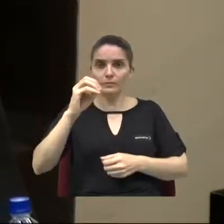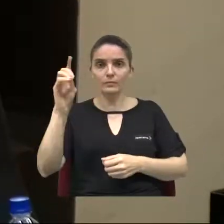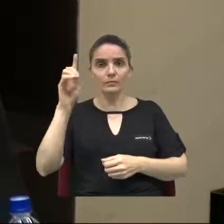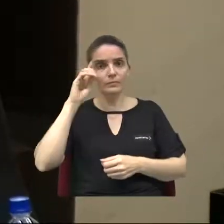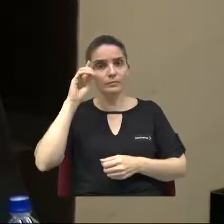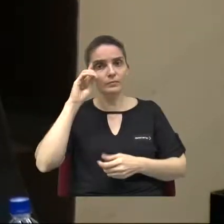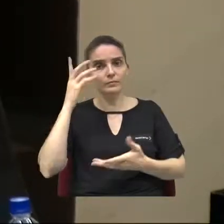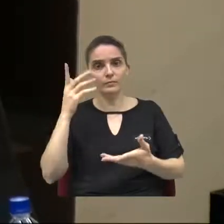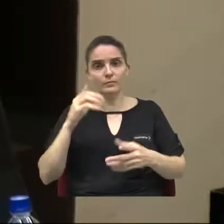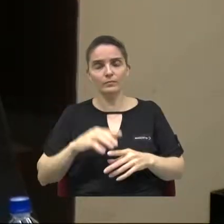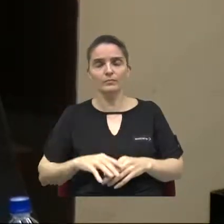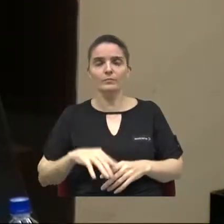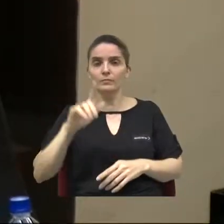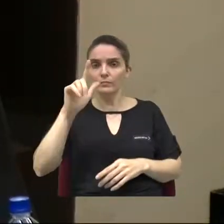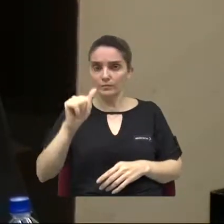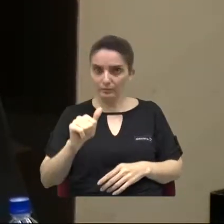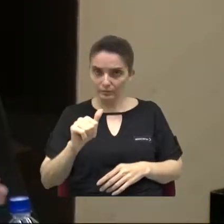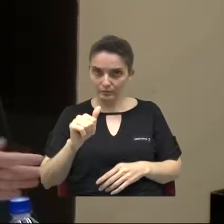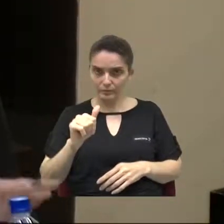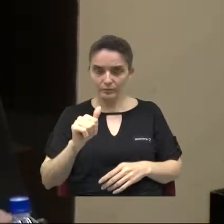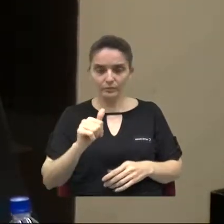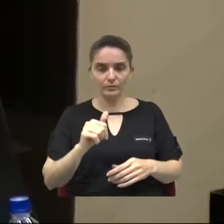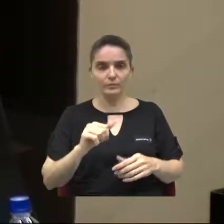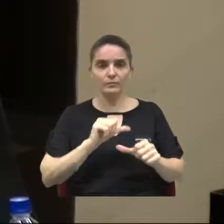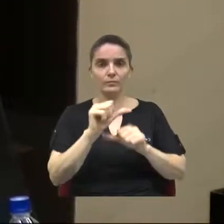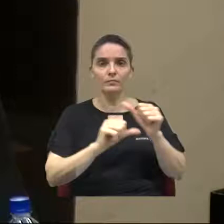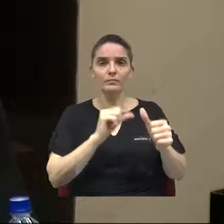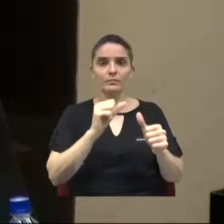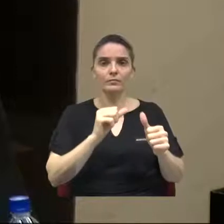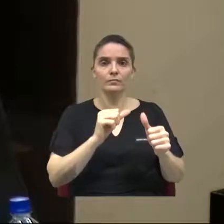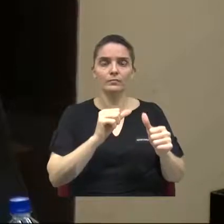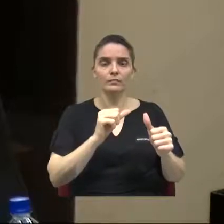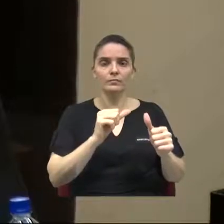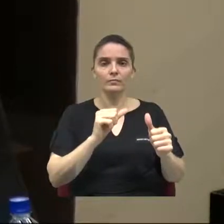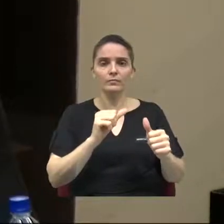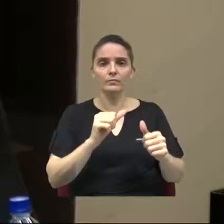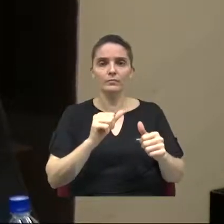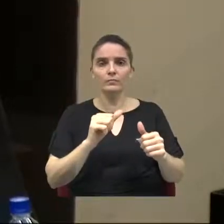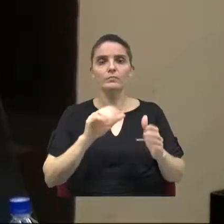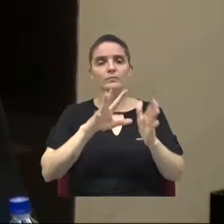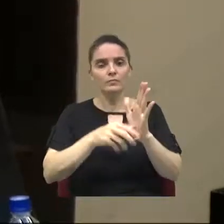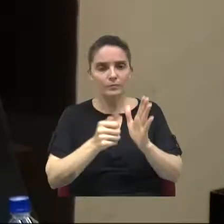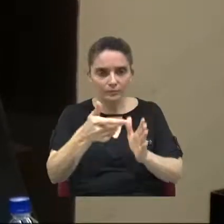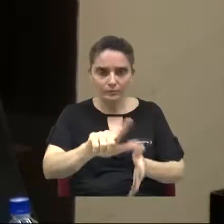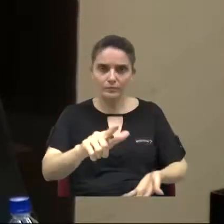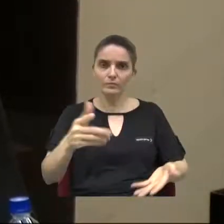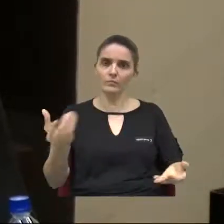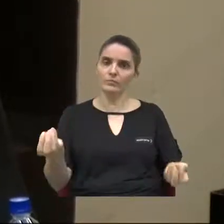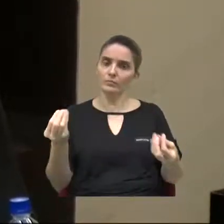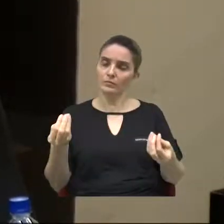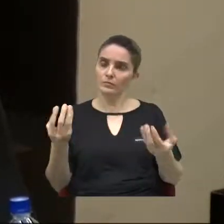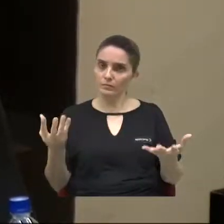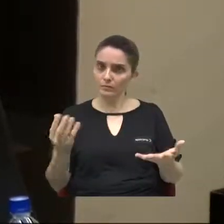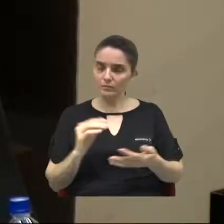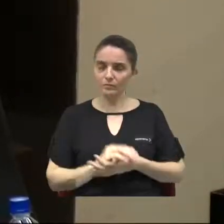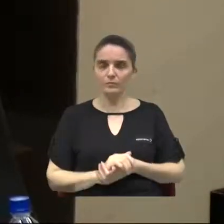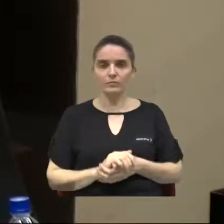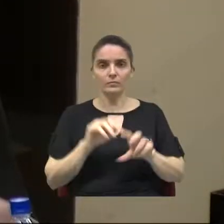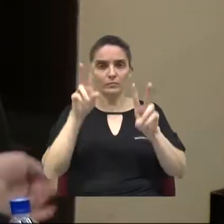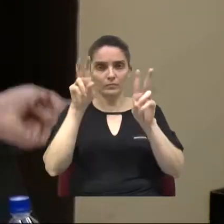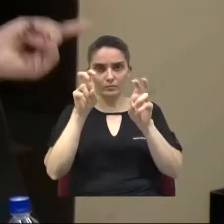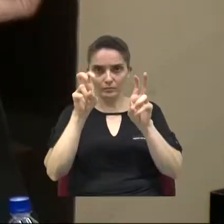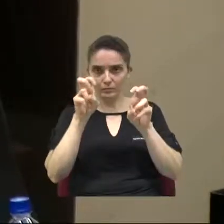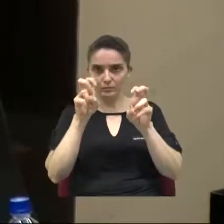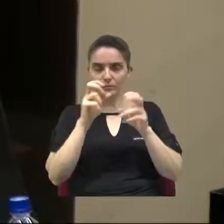houve o conserto, depois de uma semana foi roubada de novo. Então, é um assunto, assim,